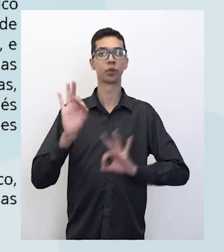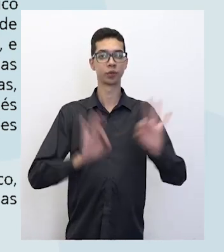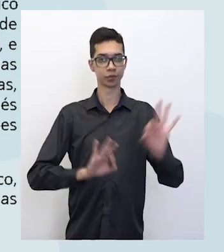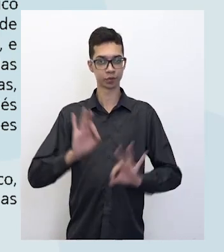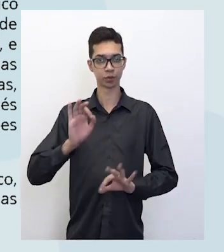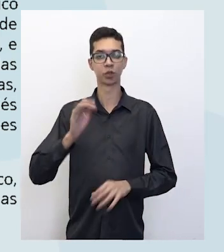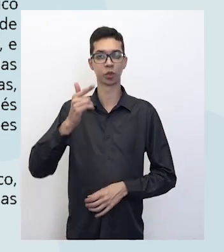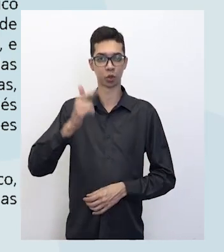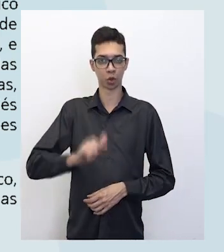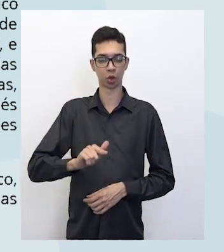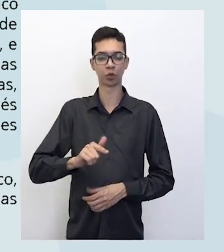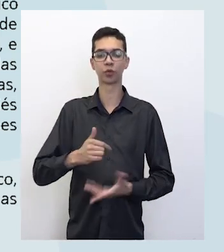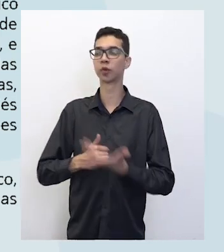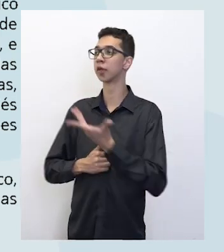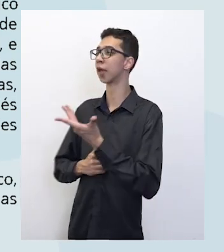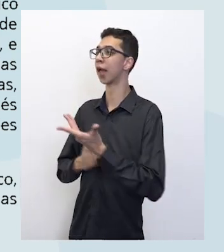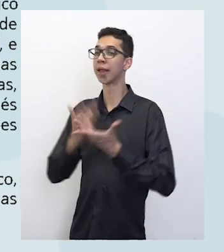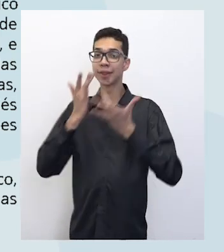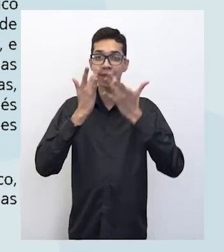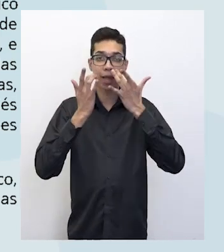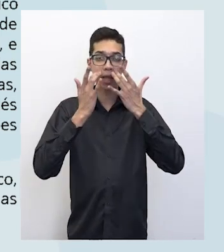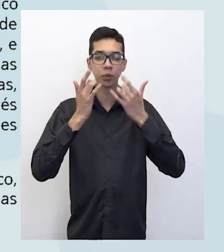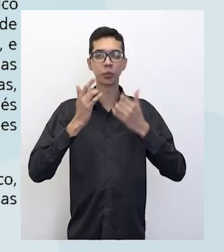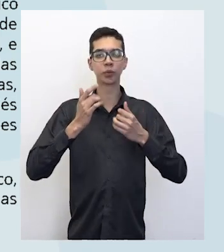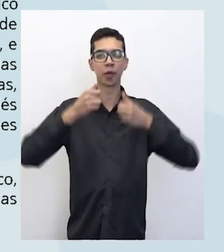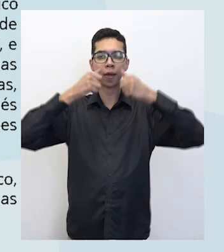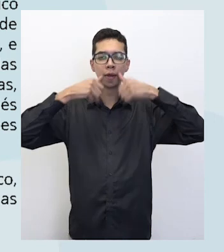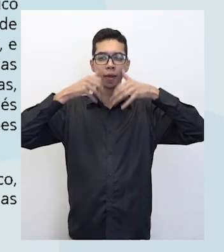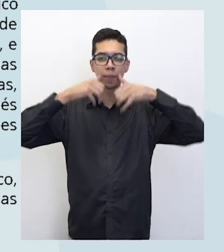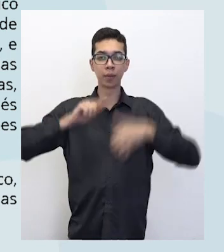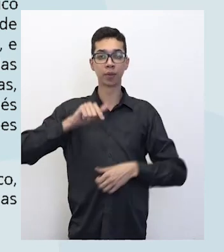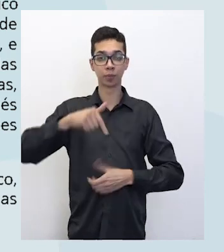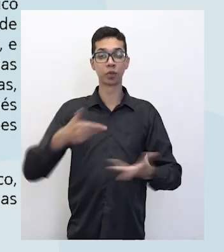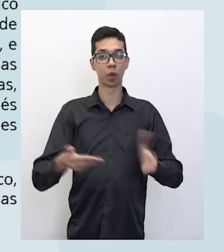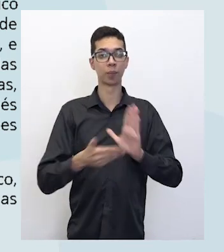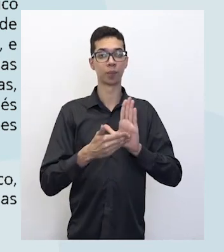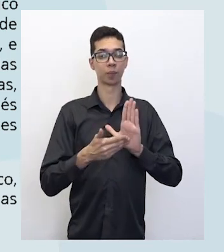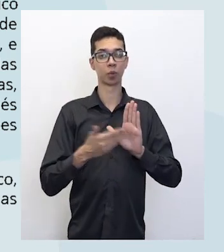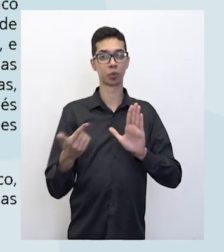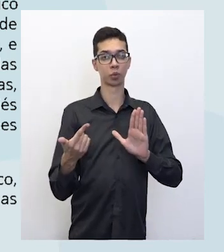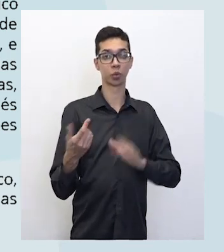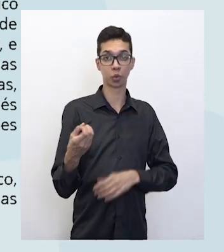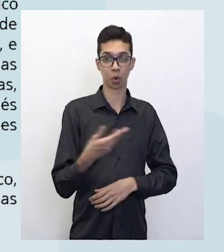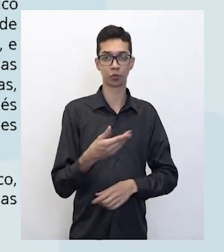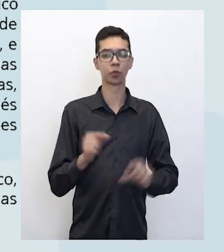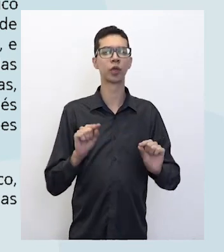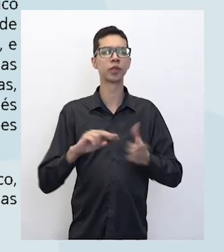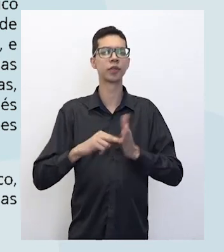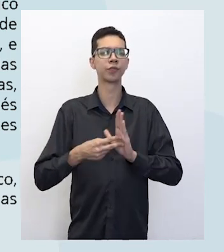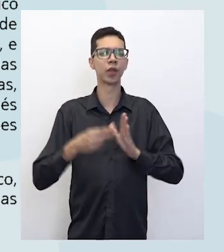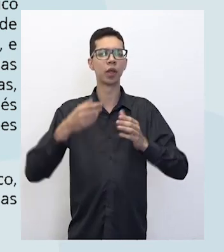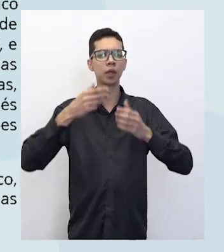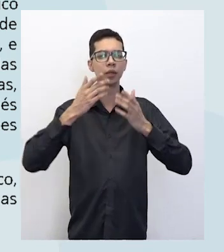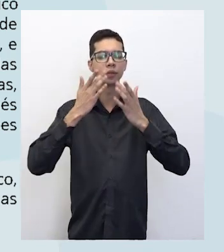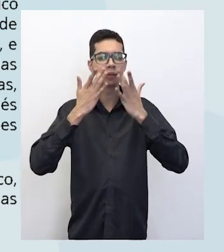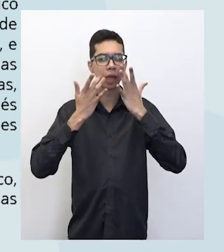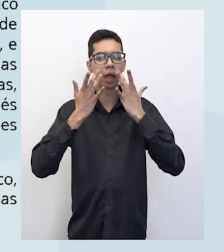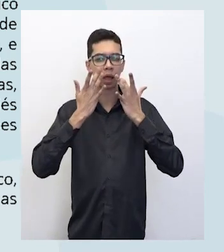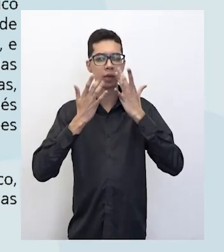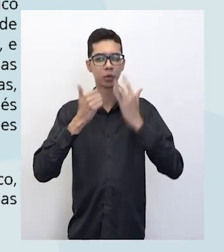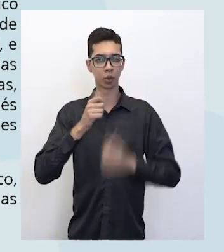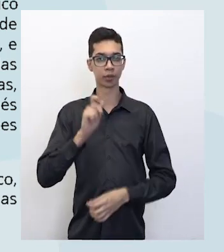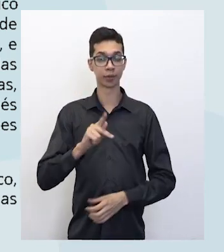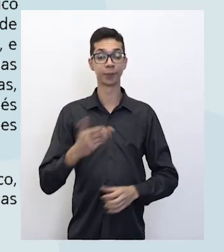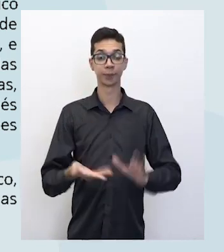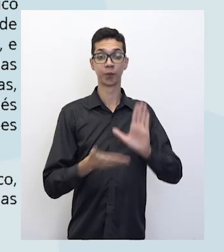certo? E esse teatro pós-dramático, então, ele surge trazendo uma nova proposição sobre o que seria o teatro, tá? Nessa